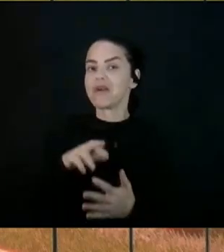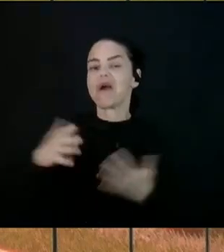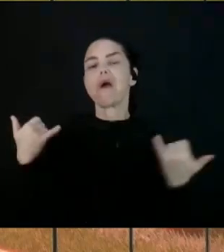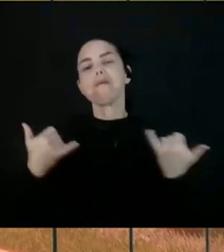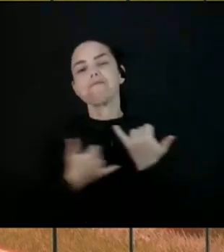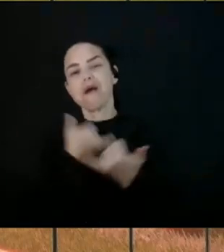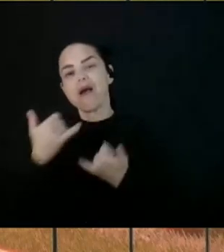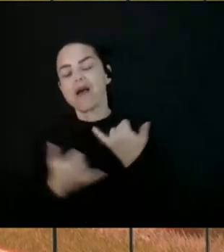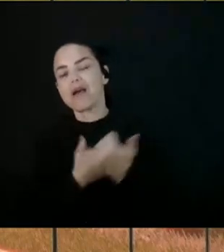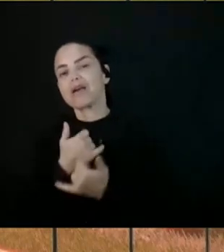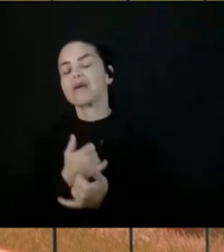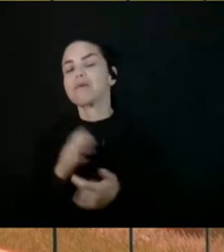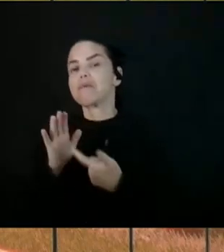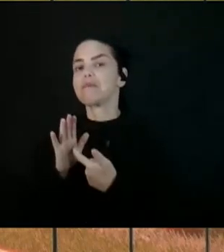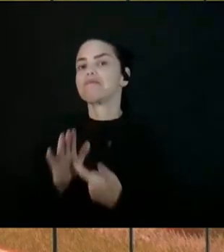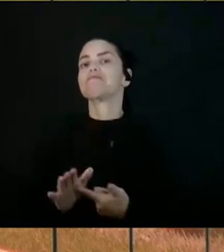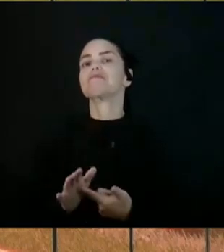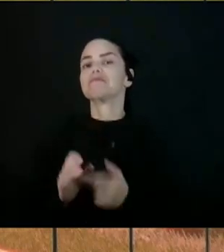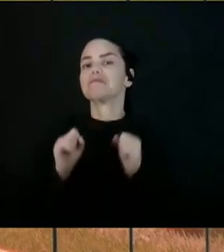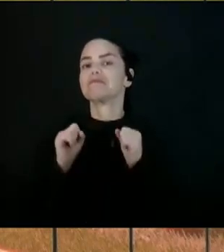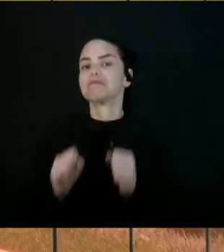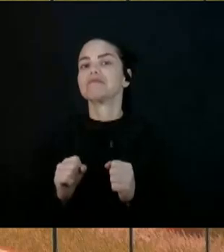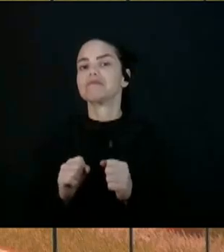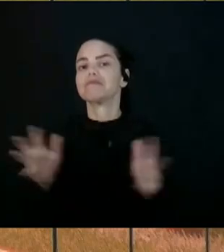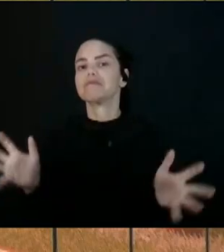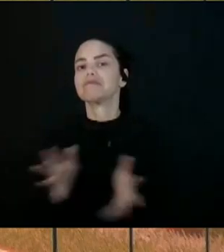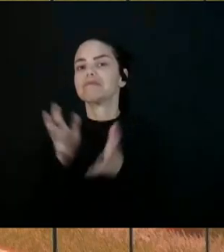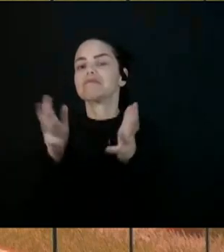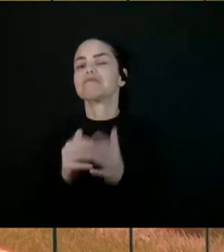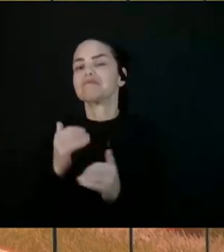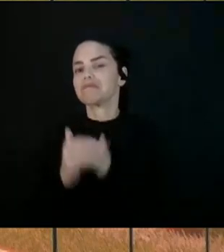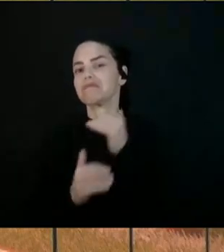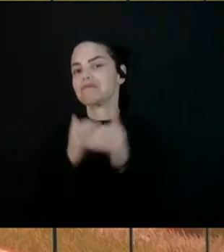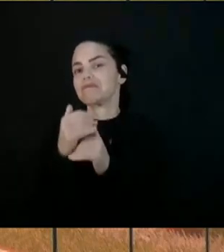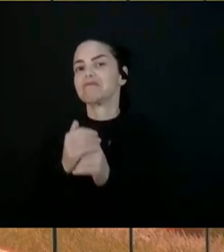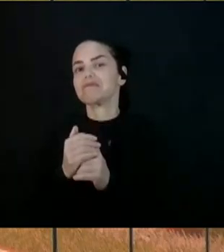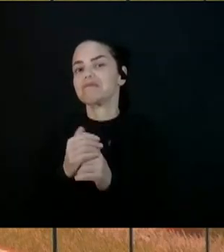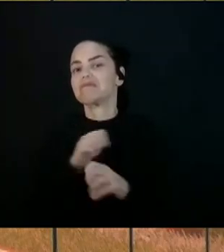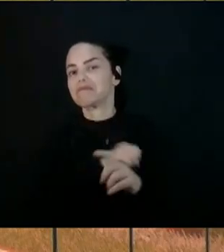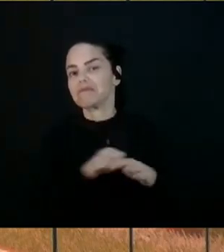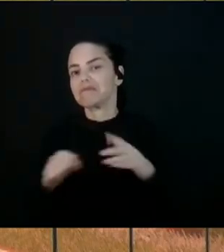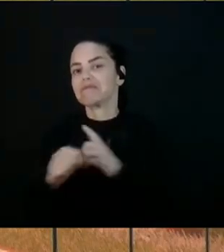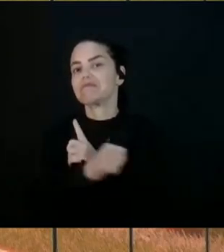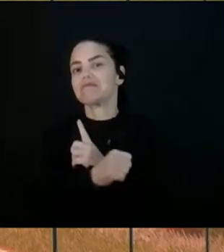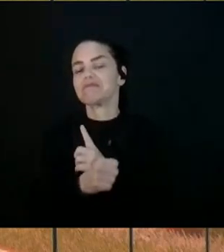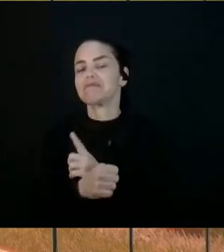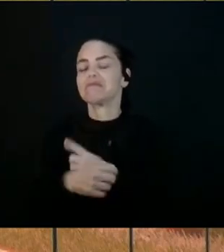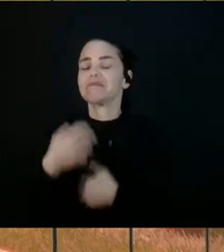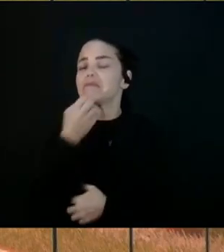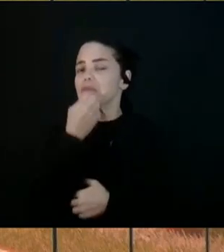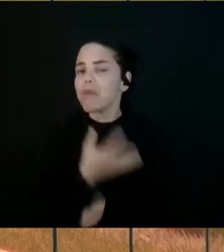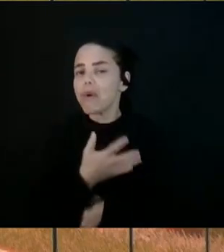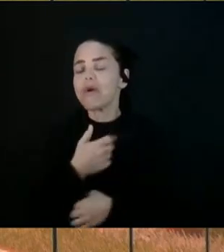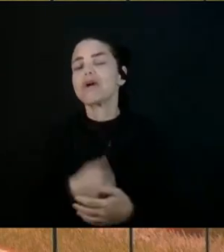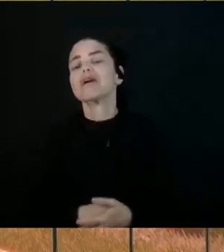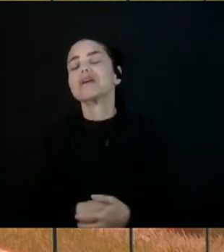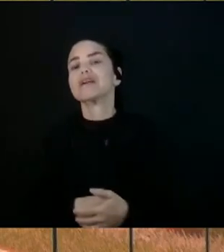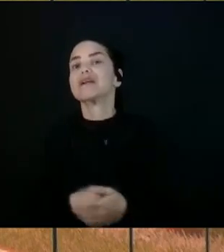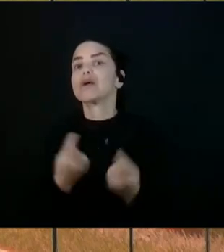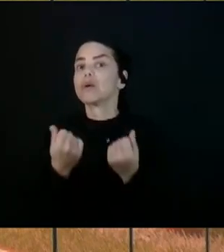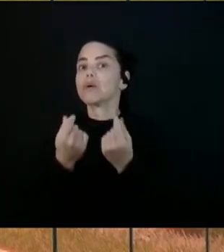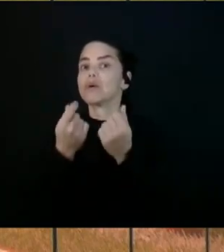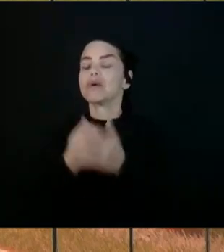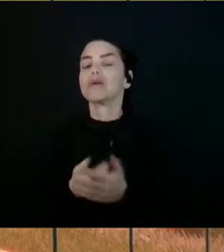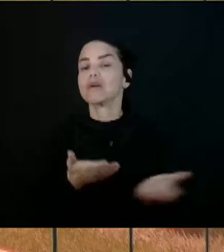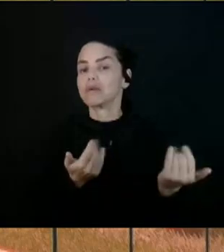especialistas apontam que eles podem contribuir para o desenvolvimento social, emocional e até financeiro dos jovens.